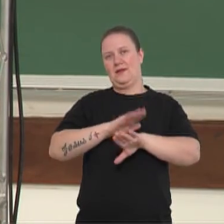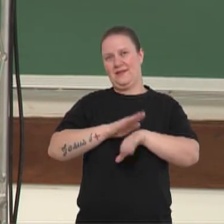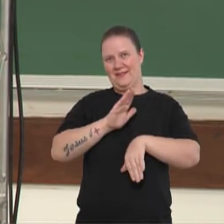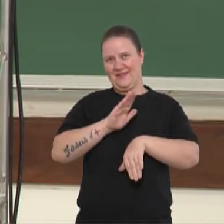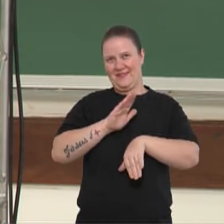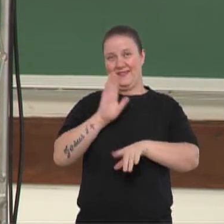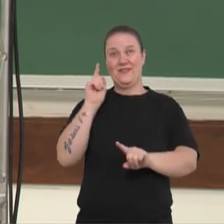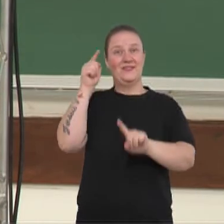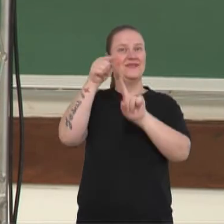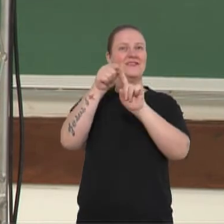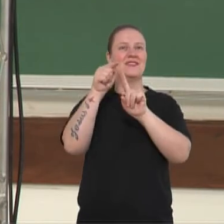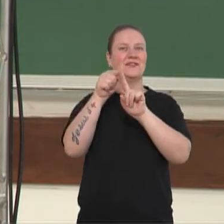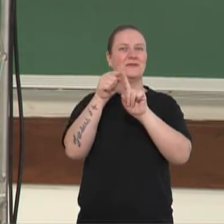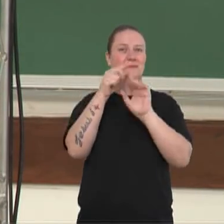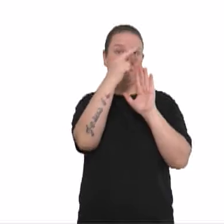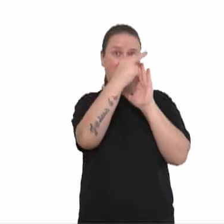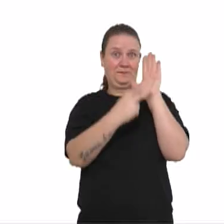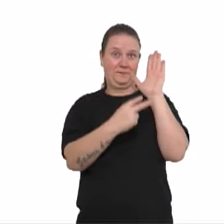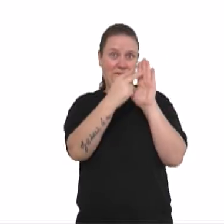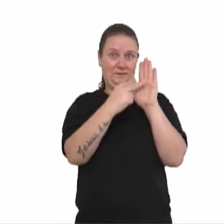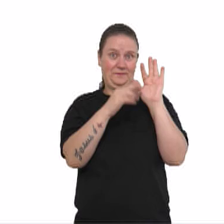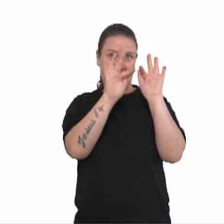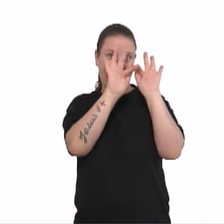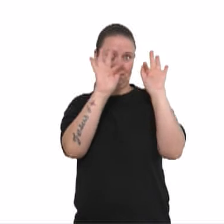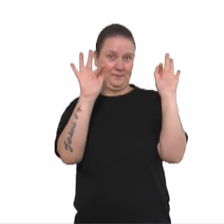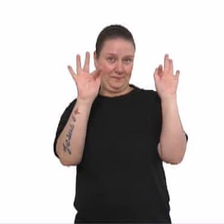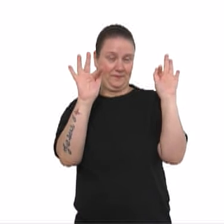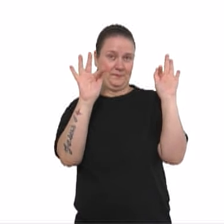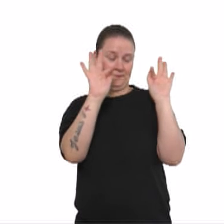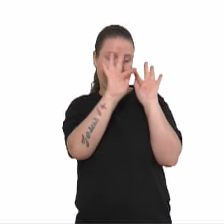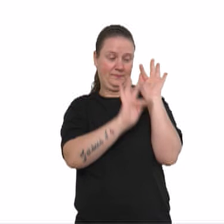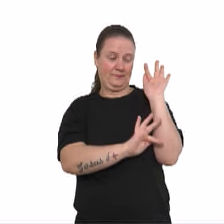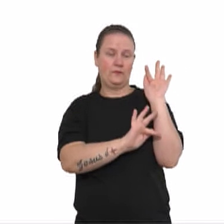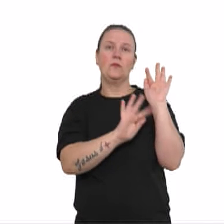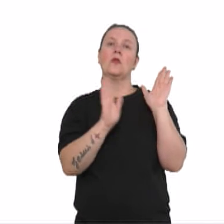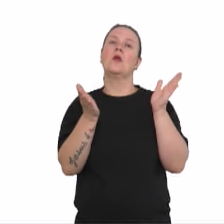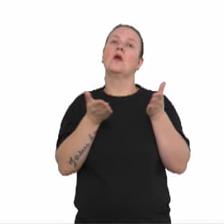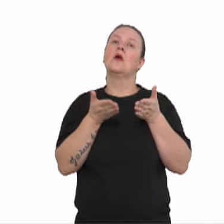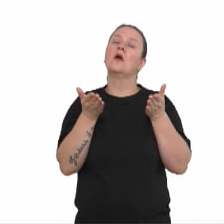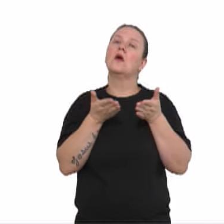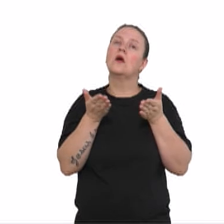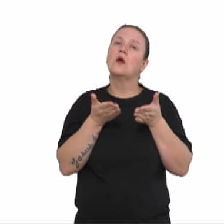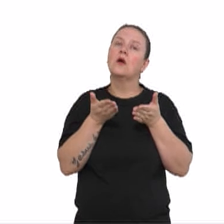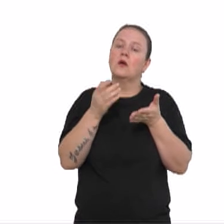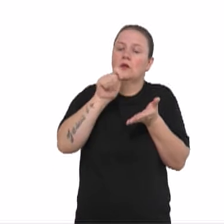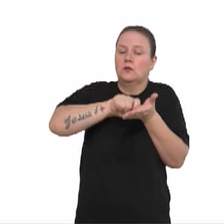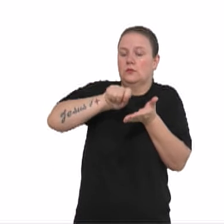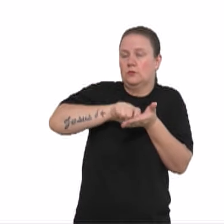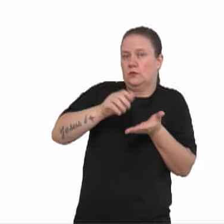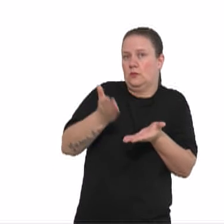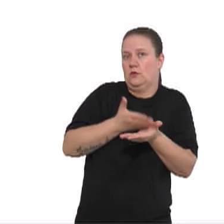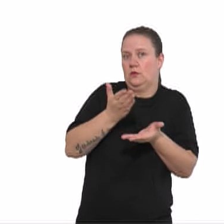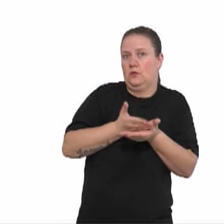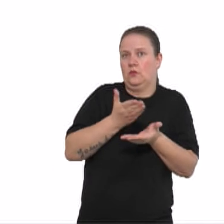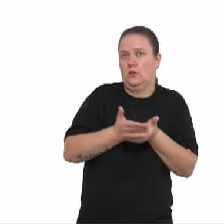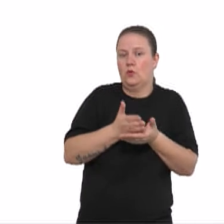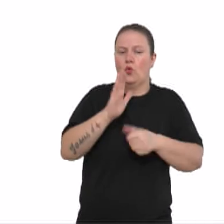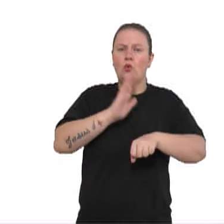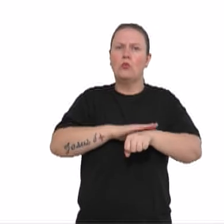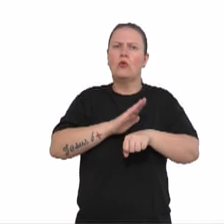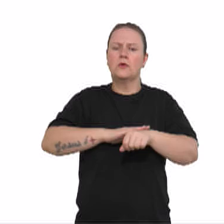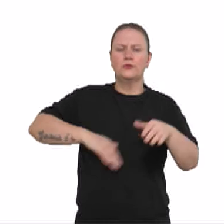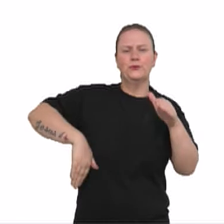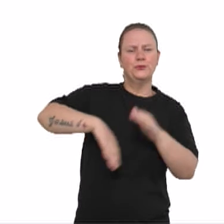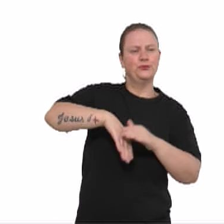ao desafio. Leiam comigo. Faça em seu caderno a transcrição de um momento de jogo de